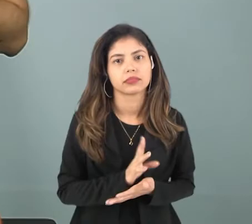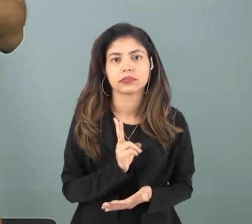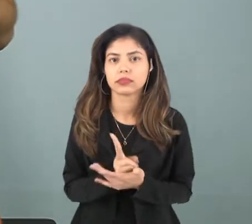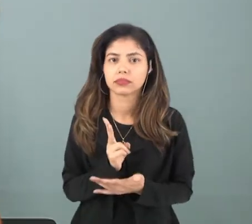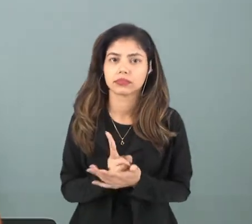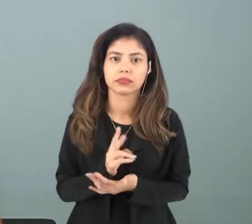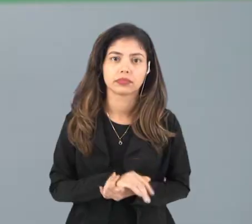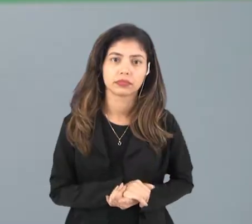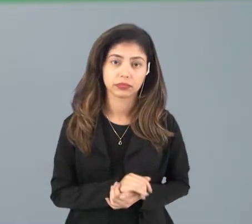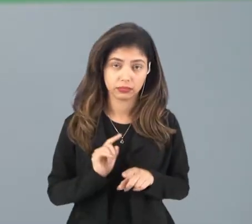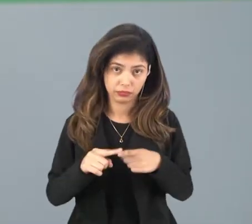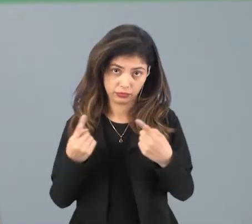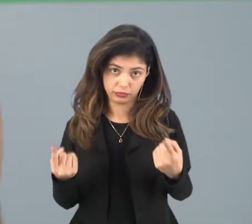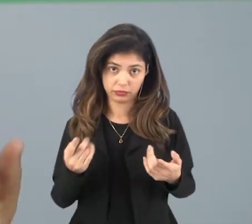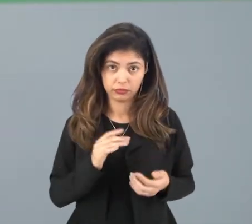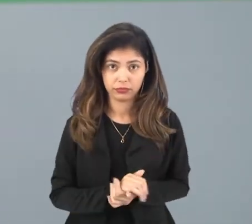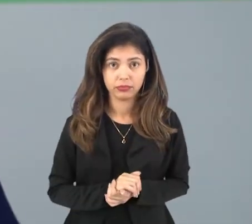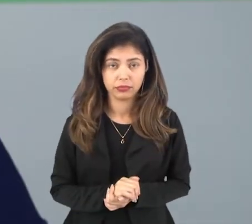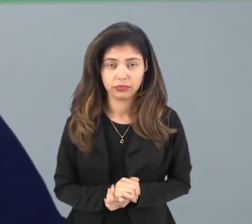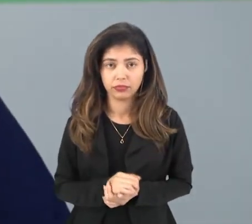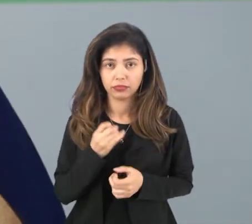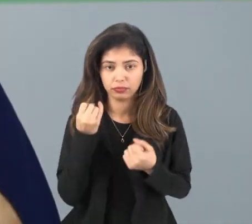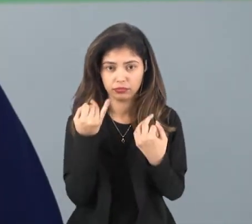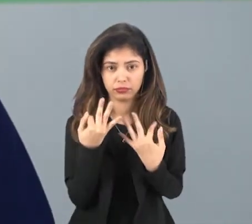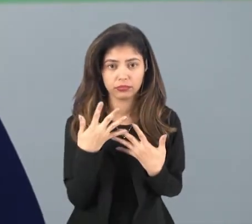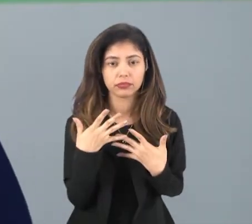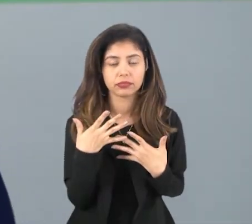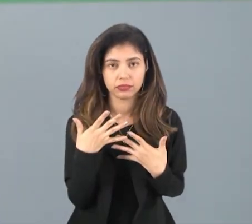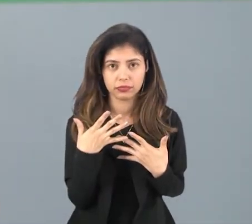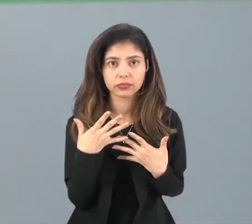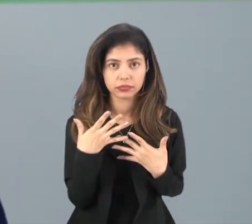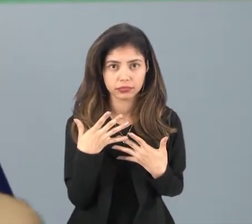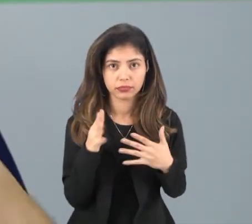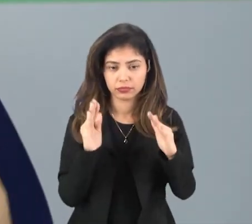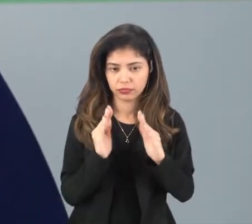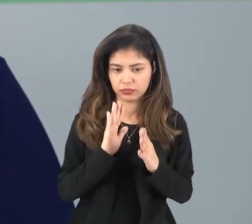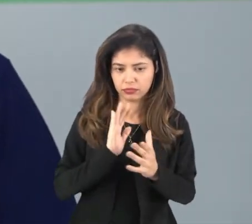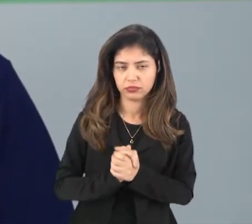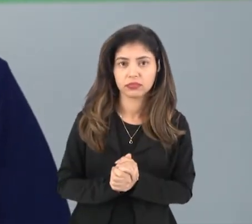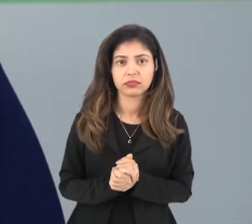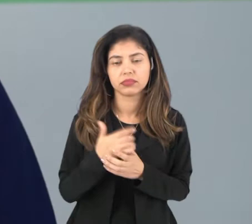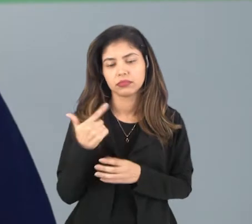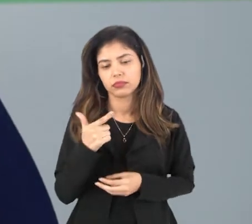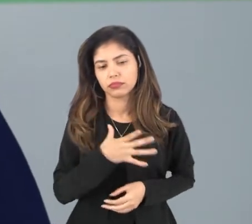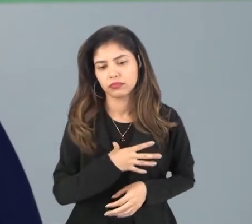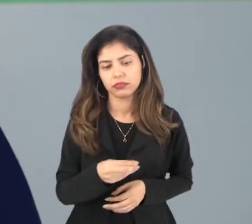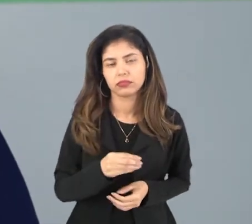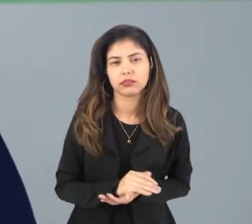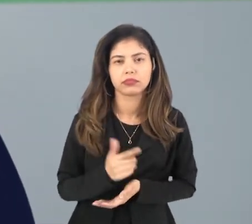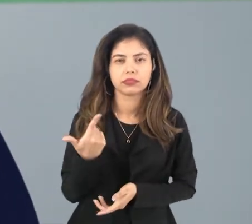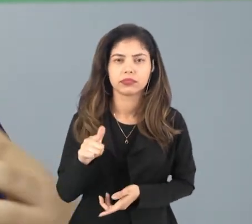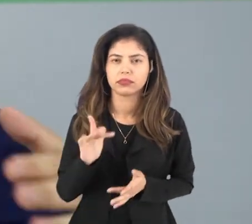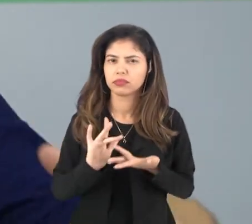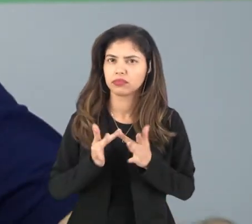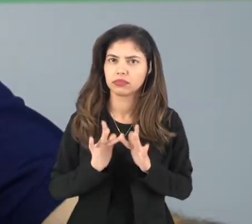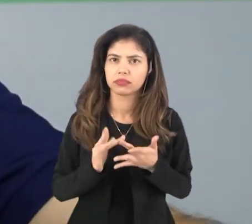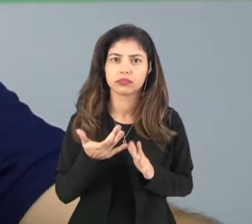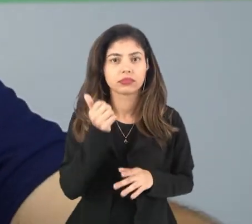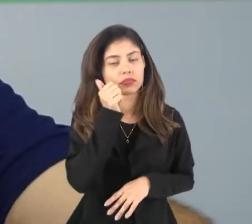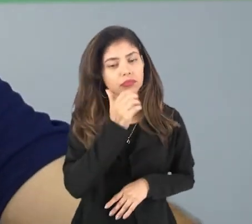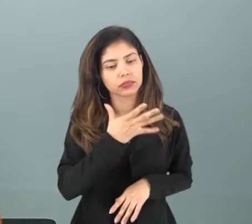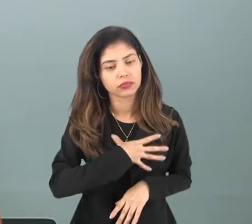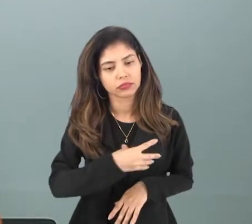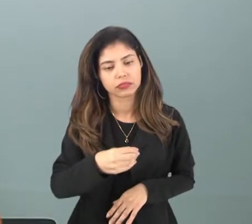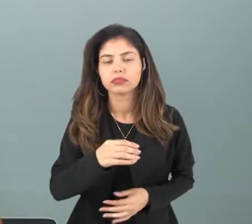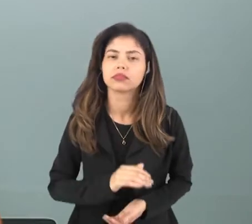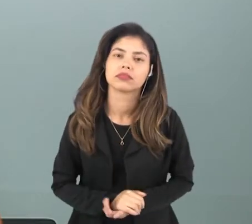sempre. Mas aí eles contam, né, aí casei, não deu certo, tive filho, alguns não têm mais contatos, né, com o filho. Por